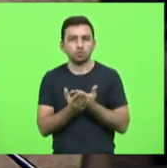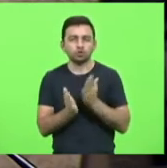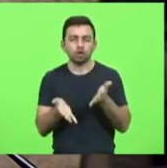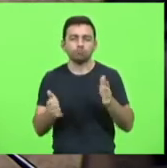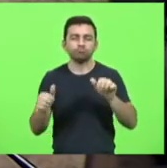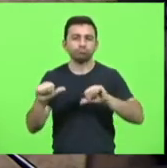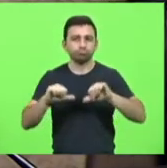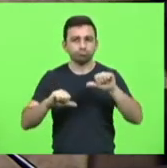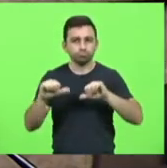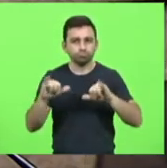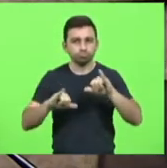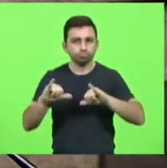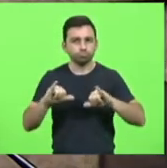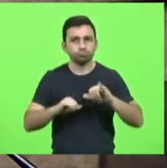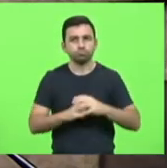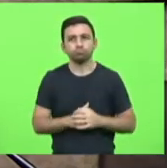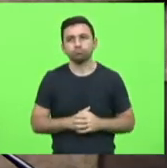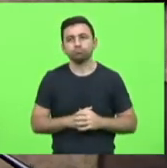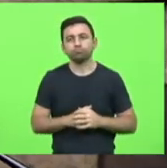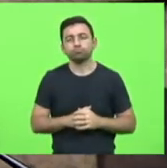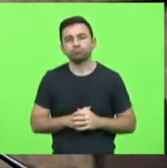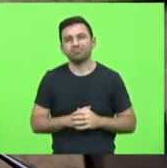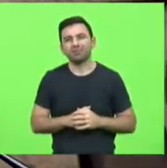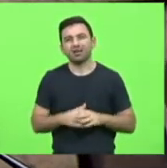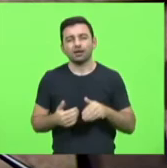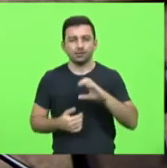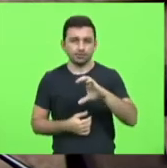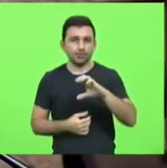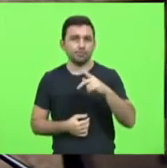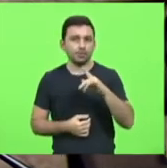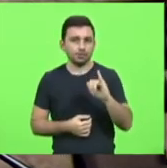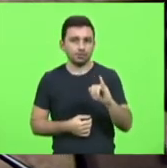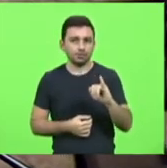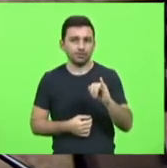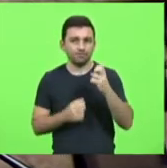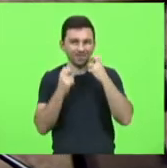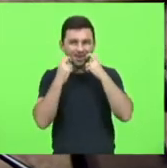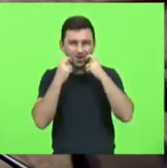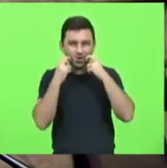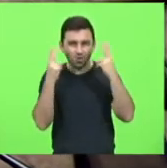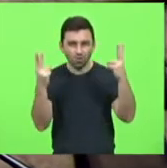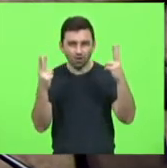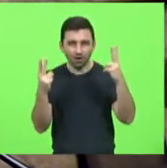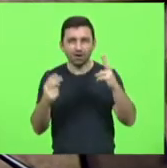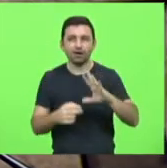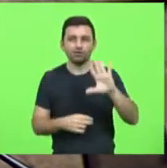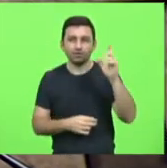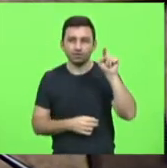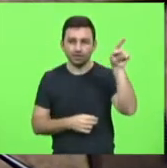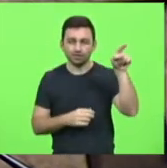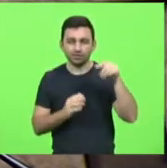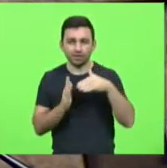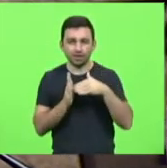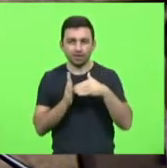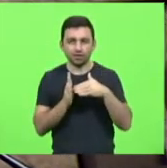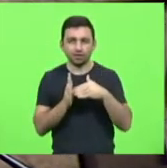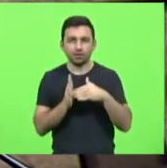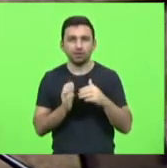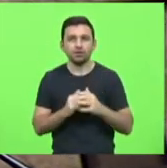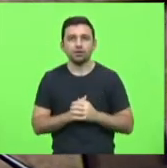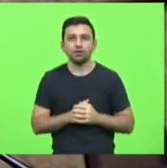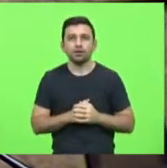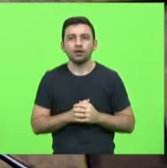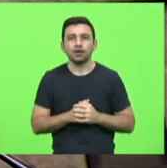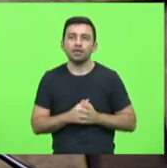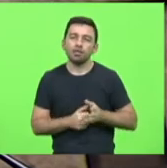laboratoriais. A CPI da vergonha que está acontecendo lá no Senado está